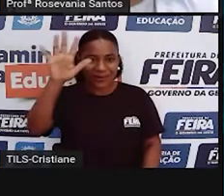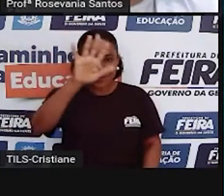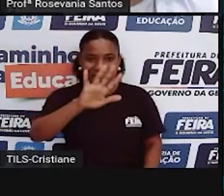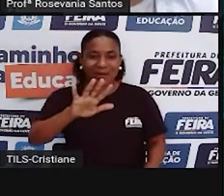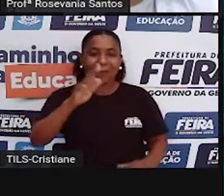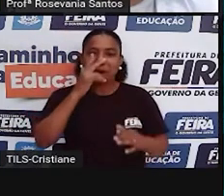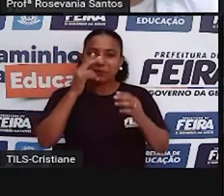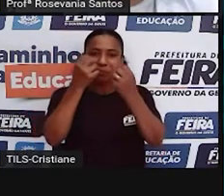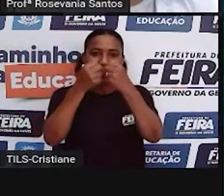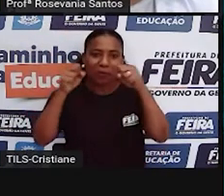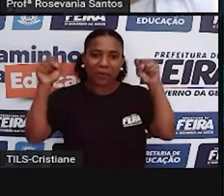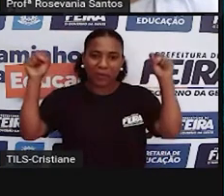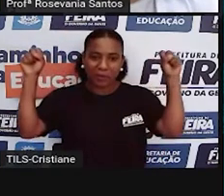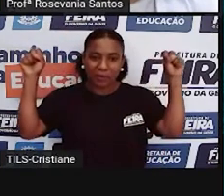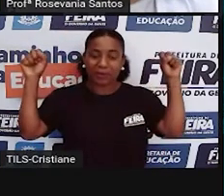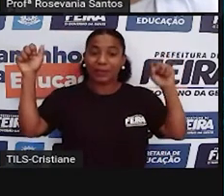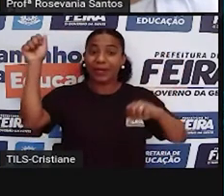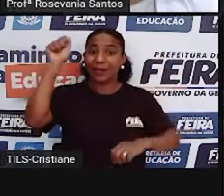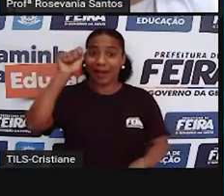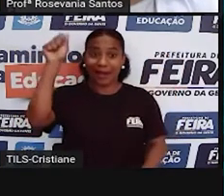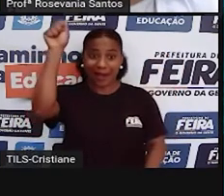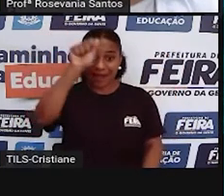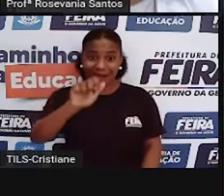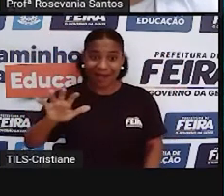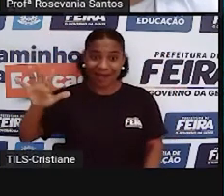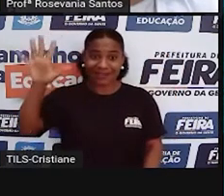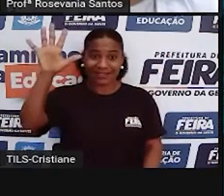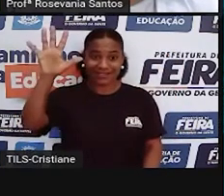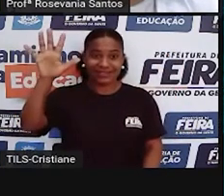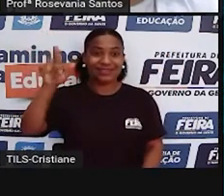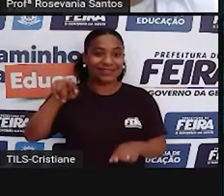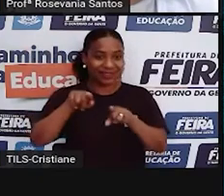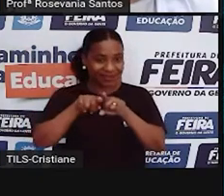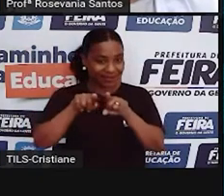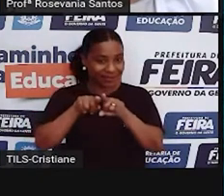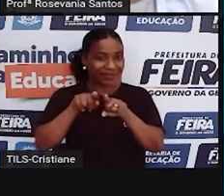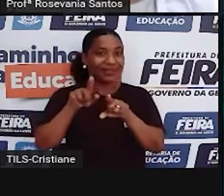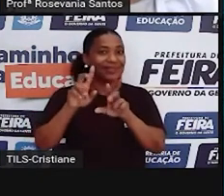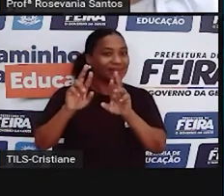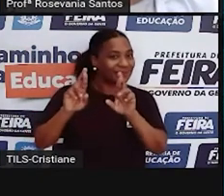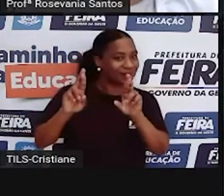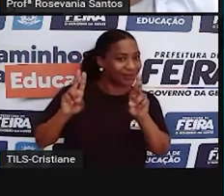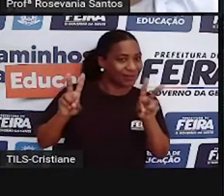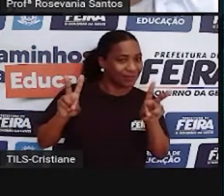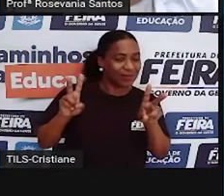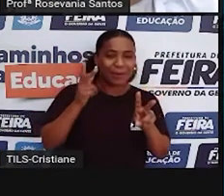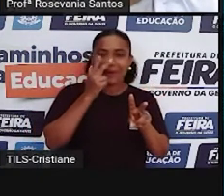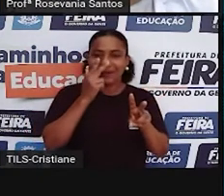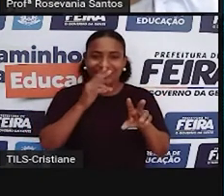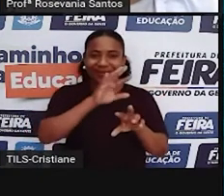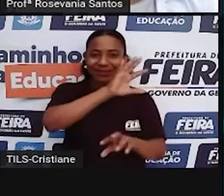todo, a Ásia também não, mas a gente já tinha uma disposição, né, de onde realmente estavam